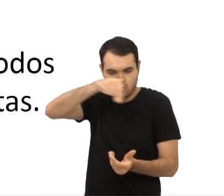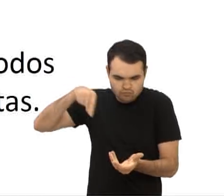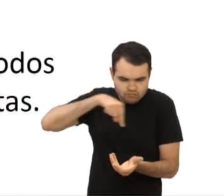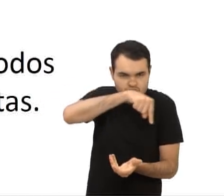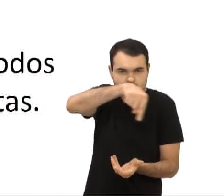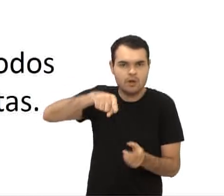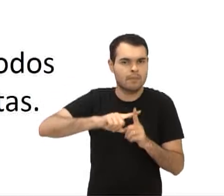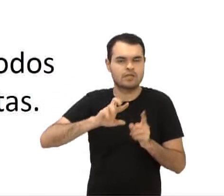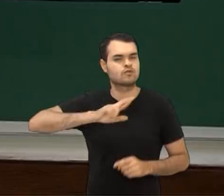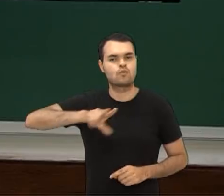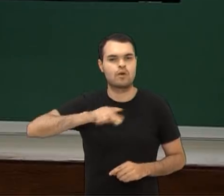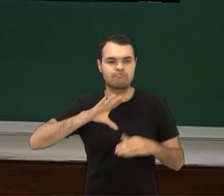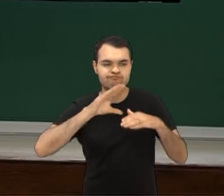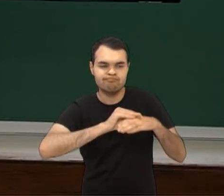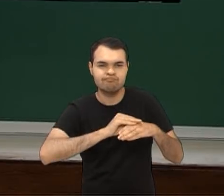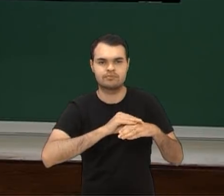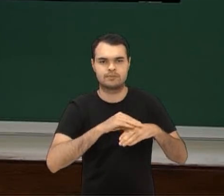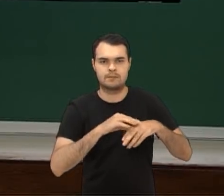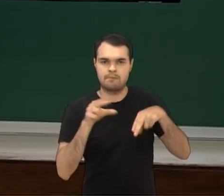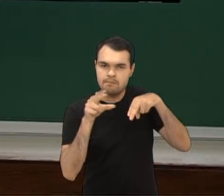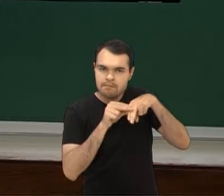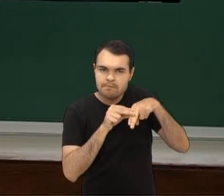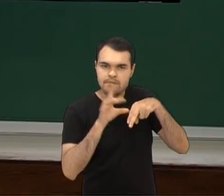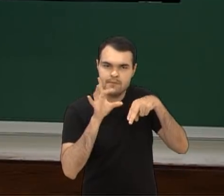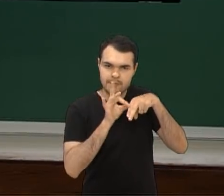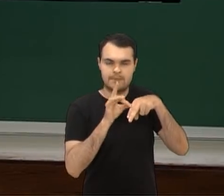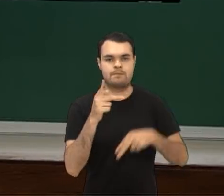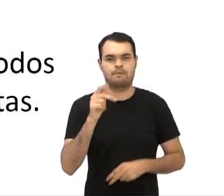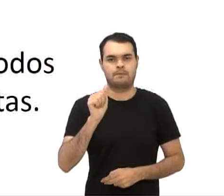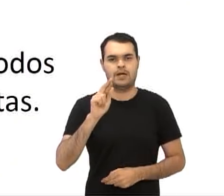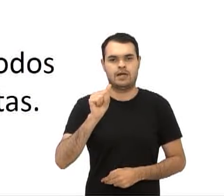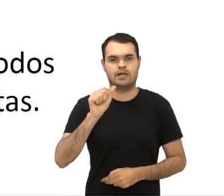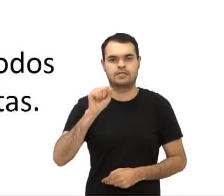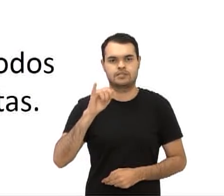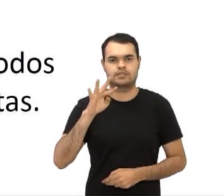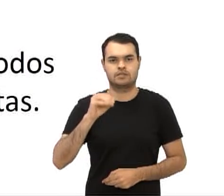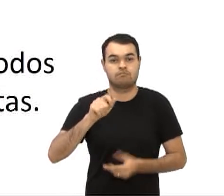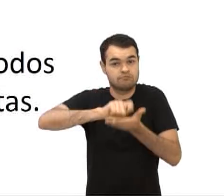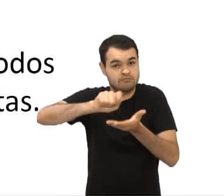são parasitas. Anote lá no seu caderninho a resposta correta.